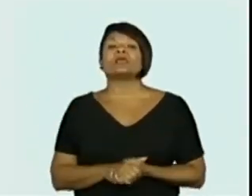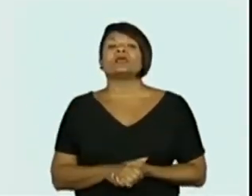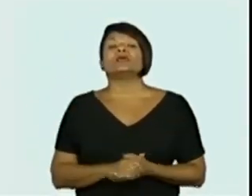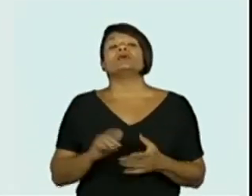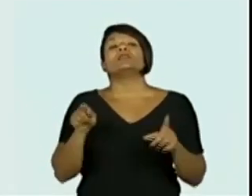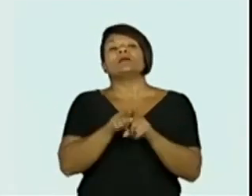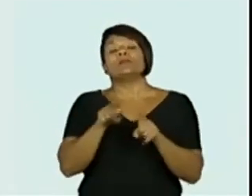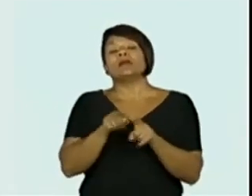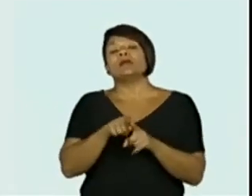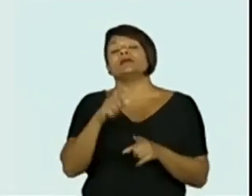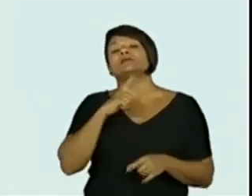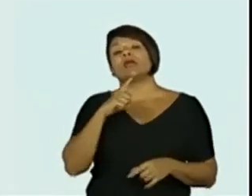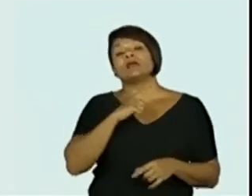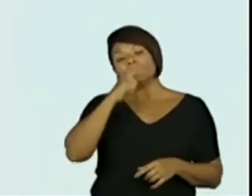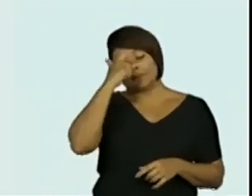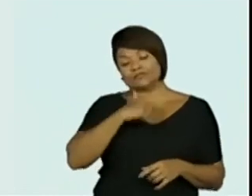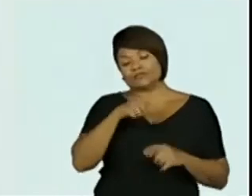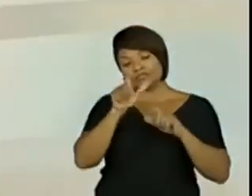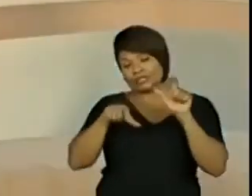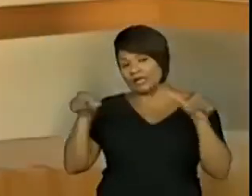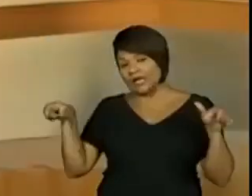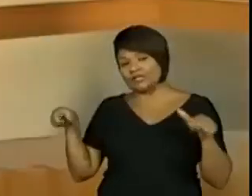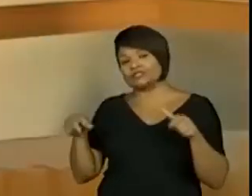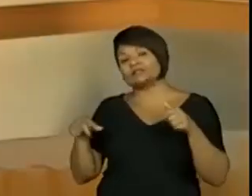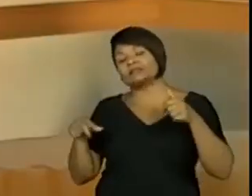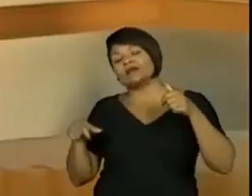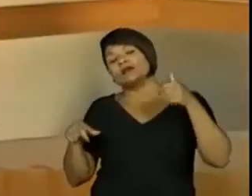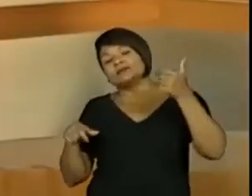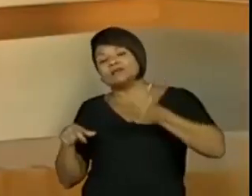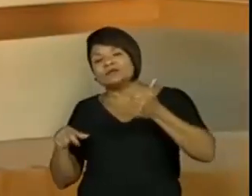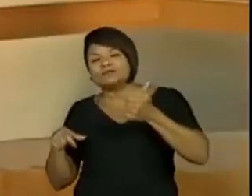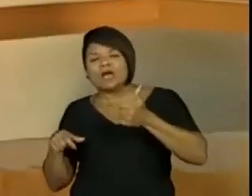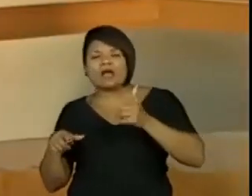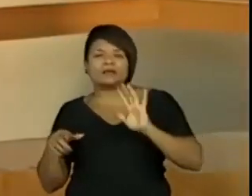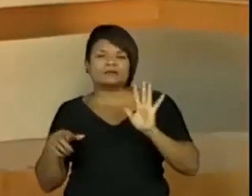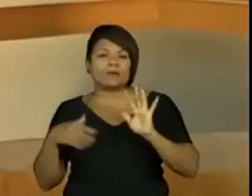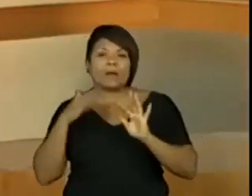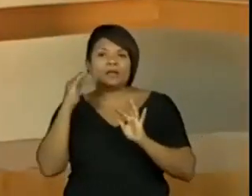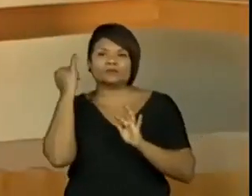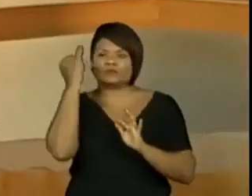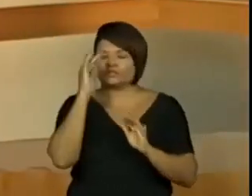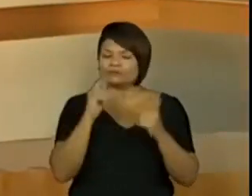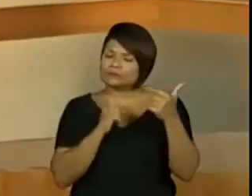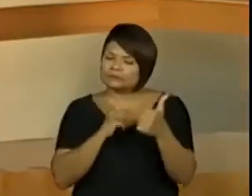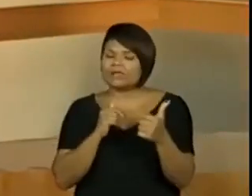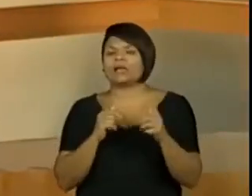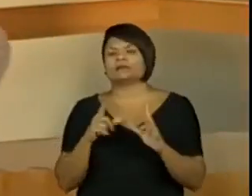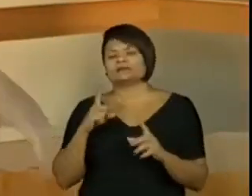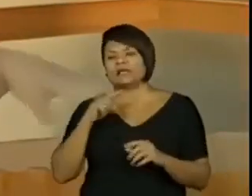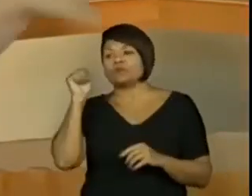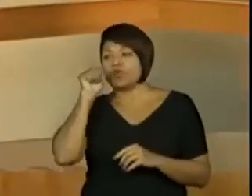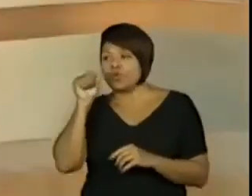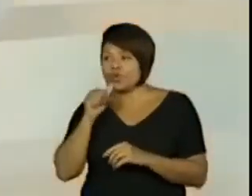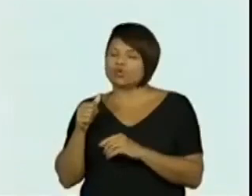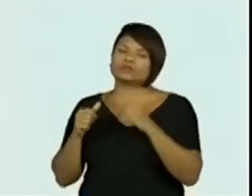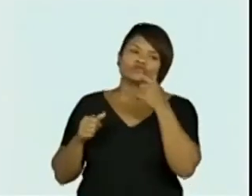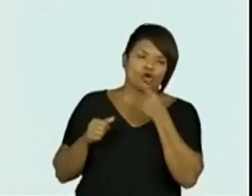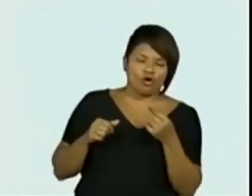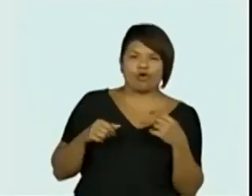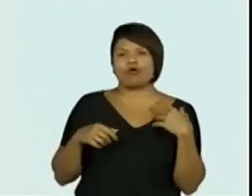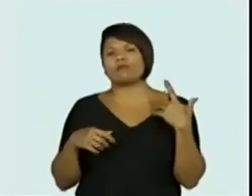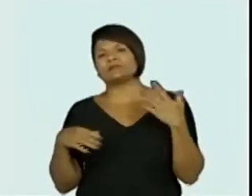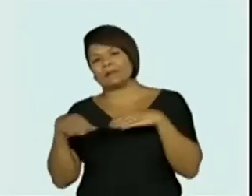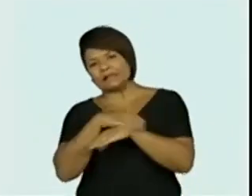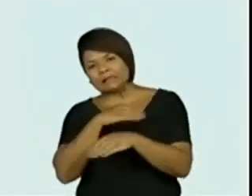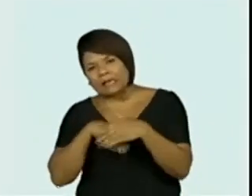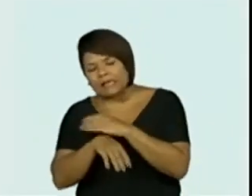secundários também, como o sapateiro, o dono da sapataria e assim por diante. Todas as moças. O